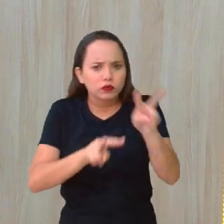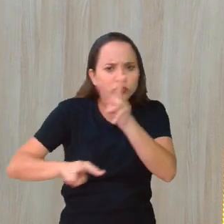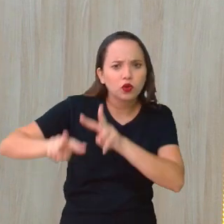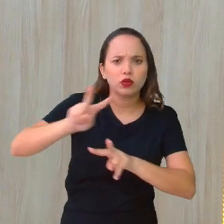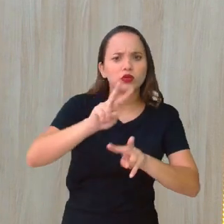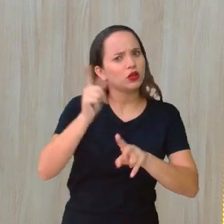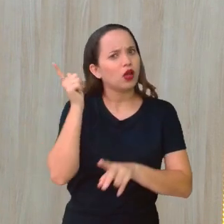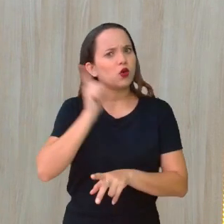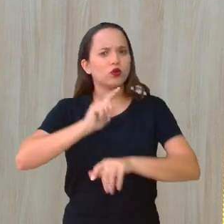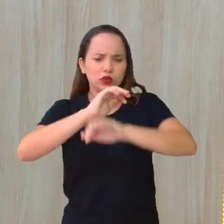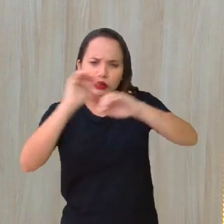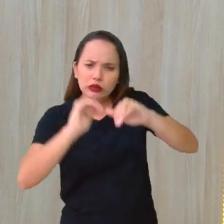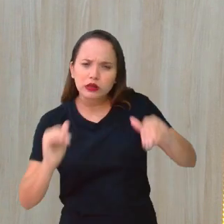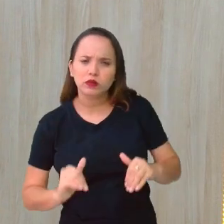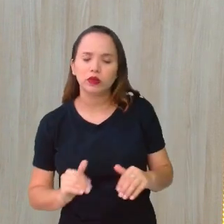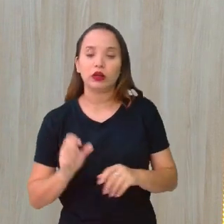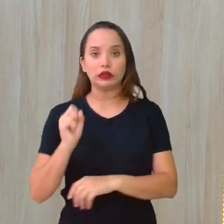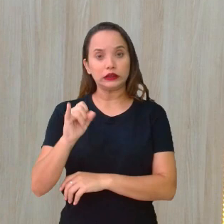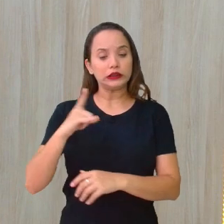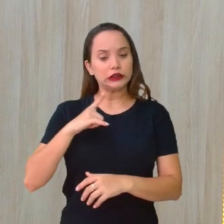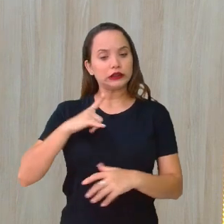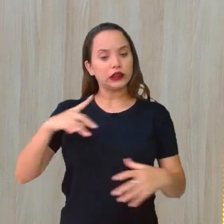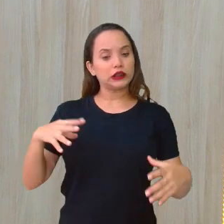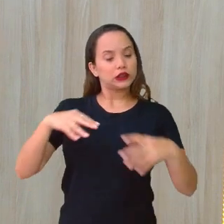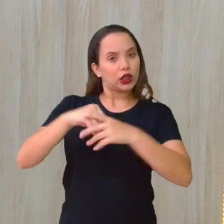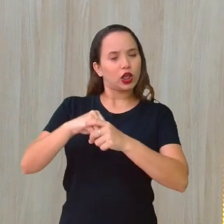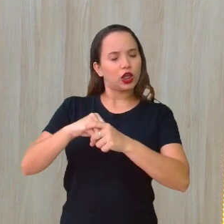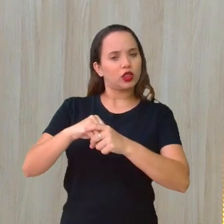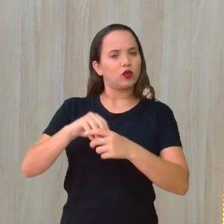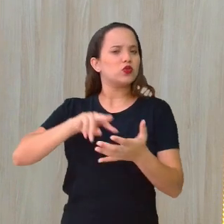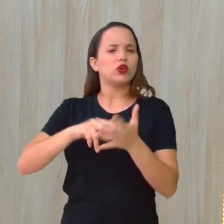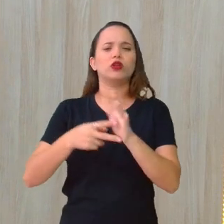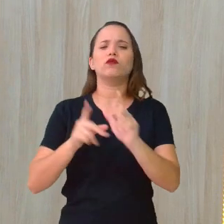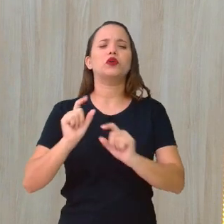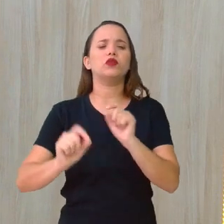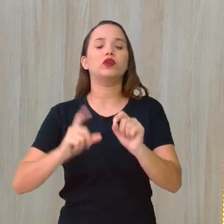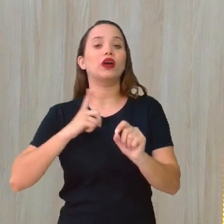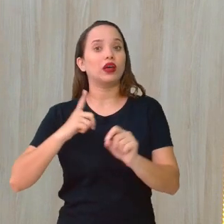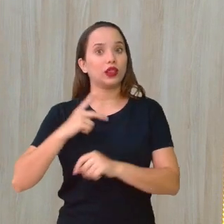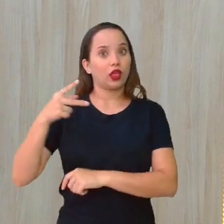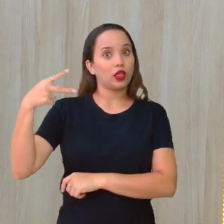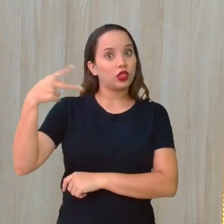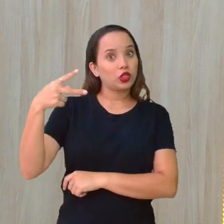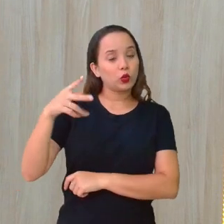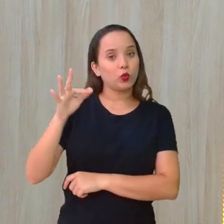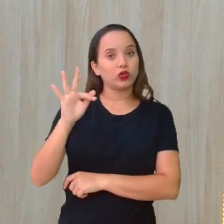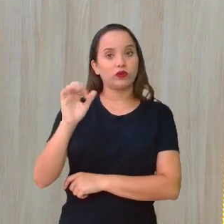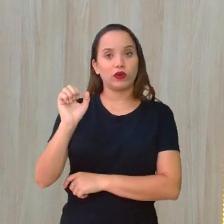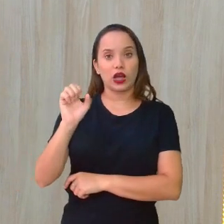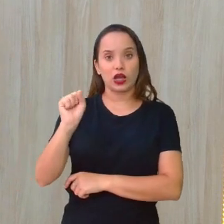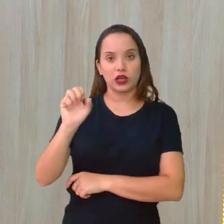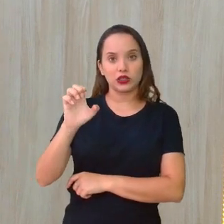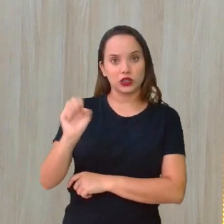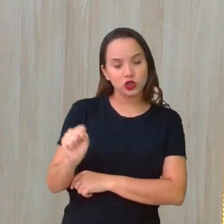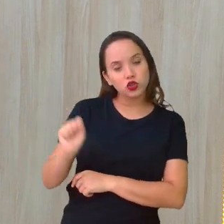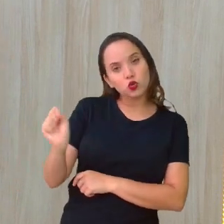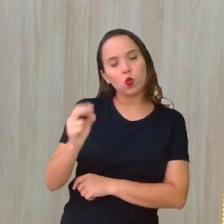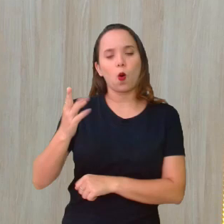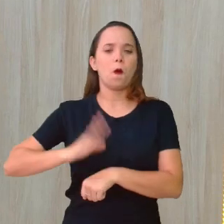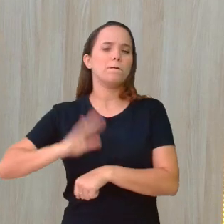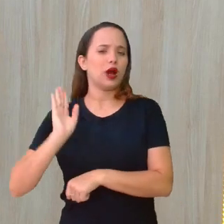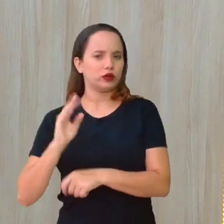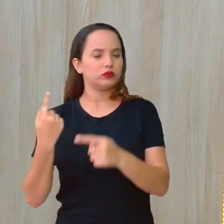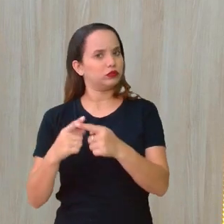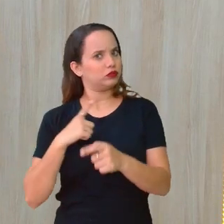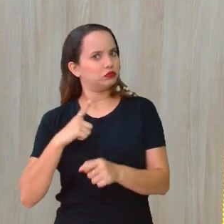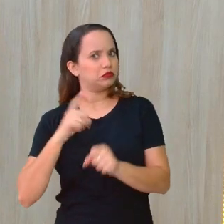se essas partículas estão naquele líquido, isso quer dizer que existem o quê? Duas fases ou mais. Porque pode ter partículas de